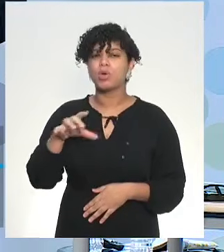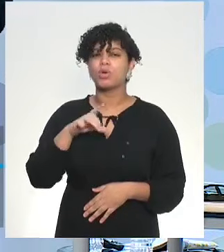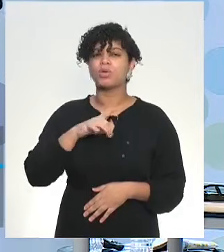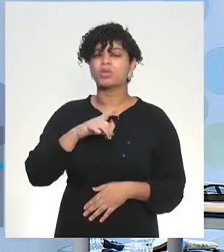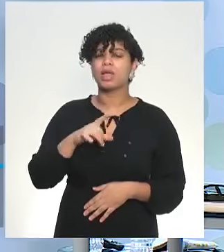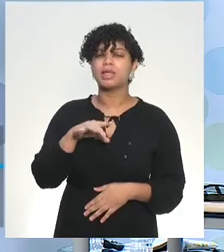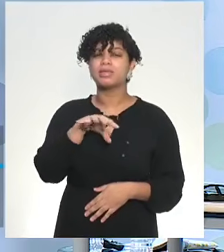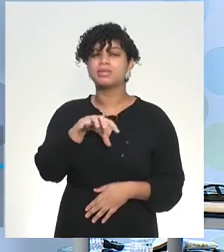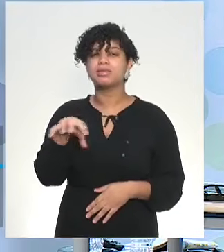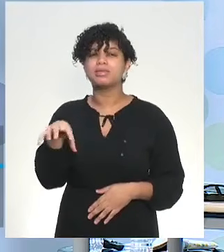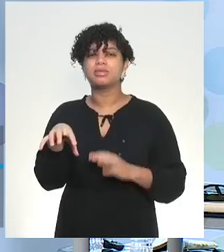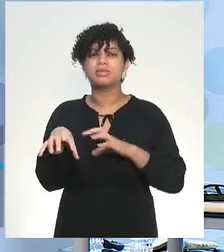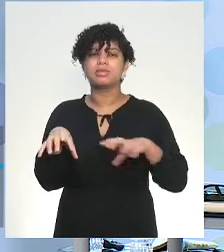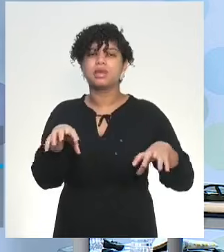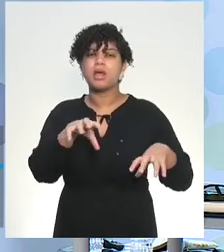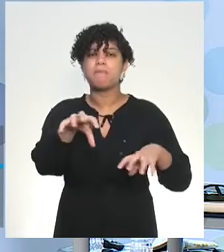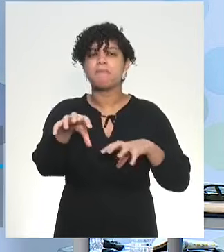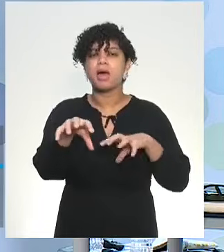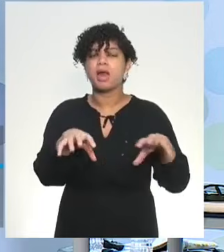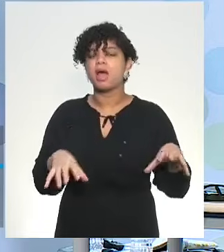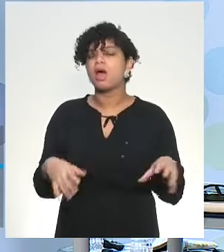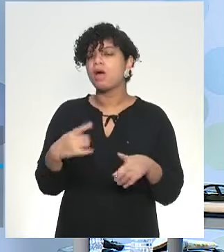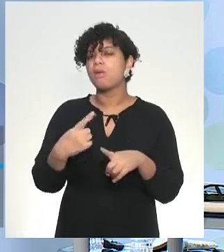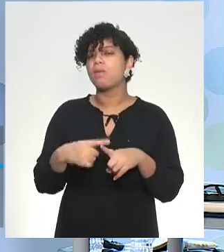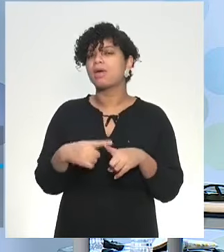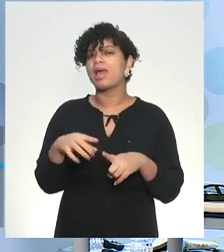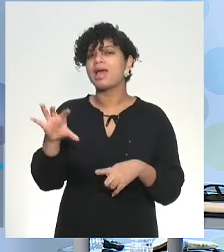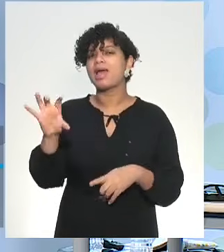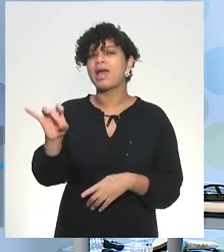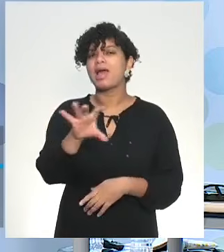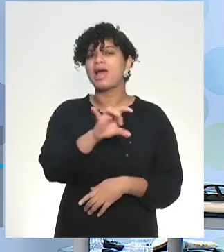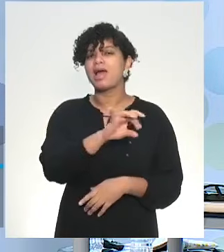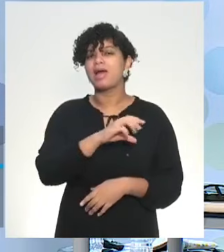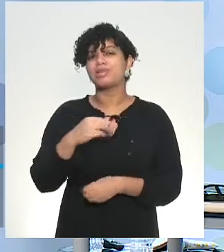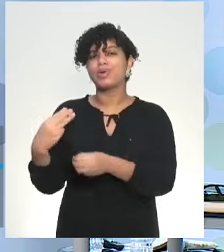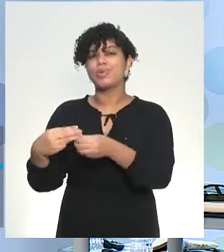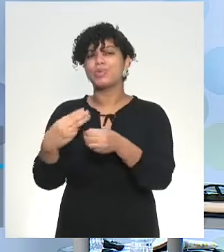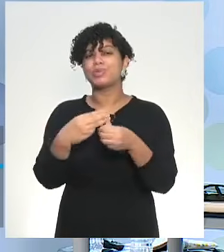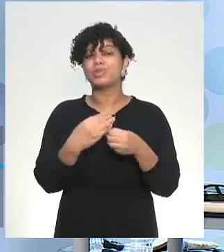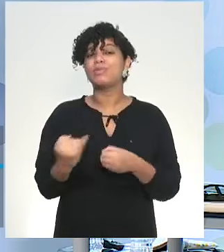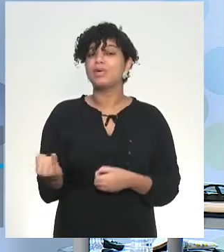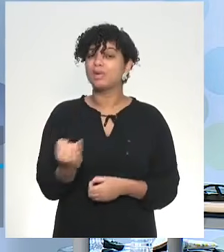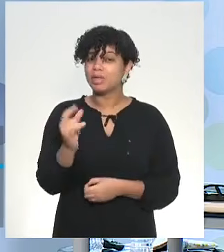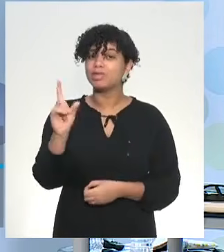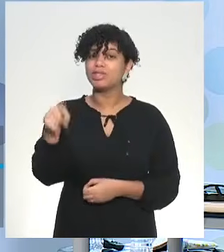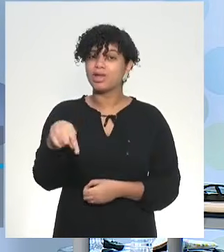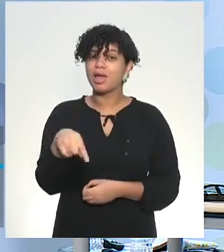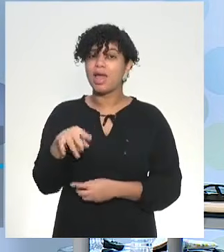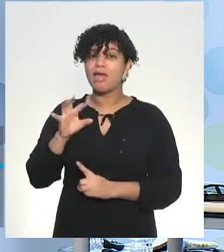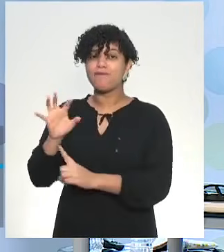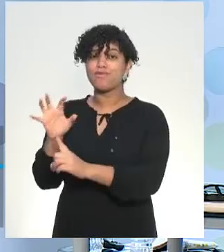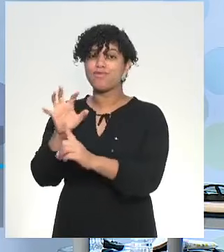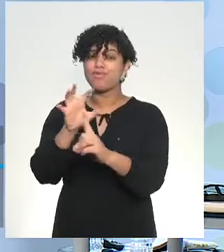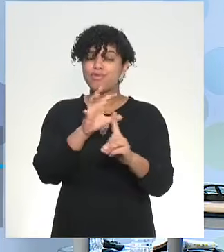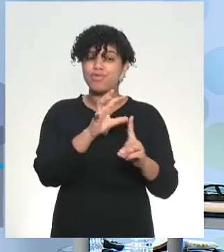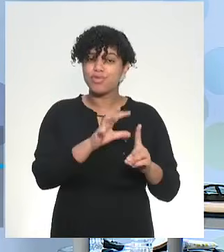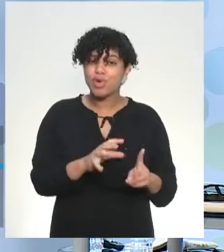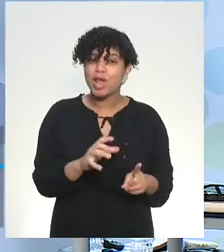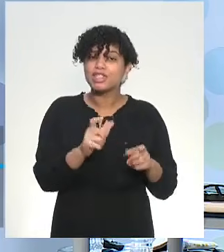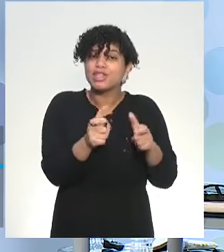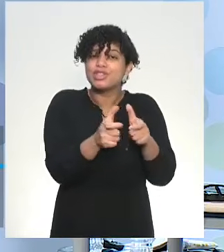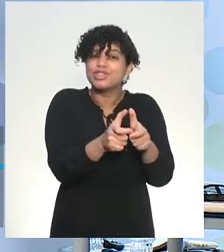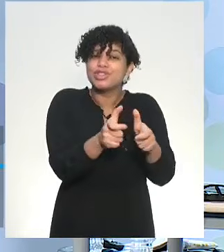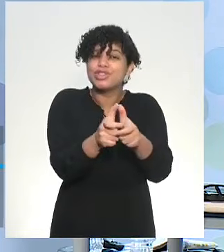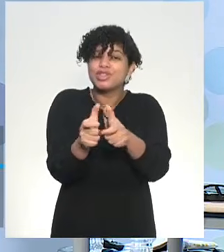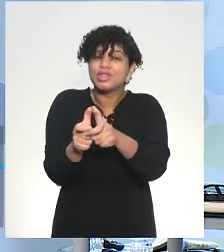essas separações, pela importância de cada município em relação ao seu entorno. Né? O que é o entorno? Aquelas